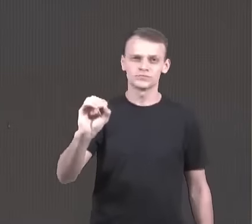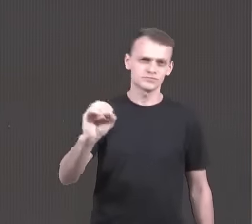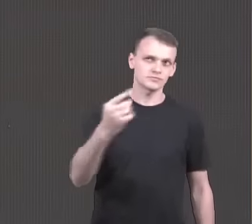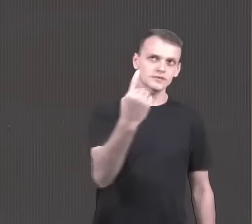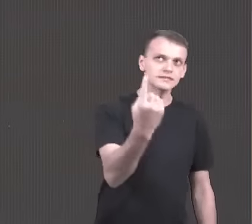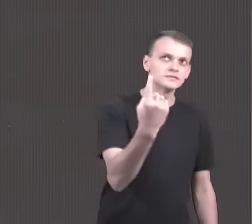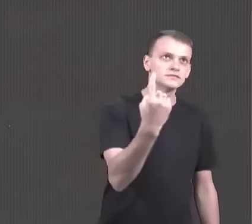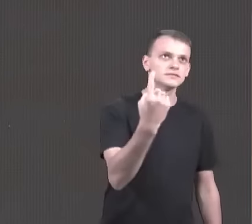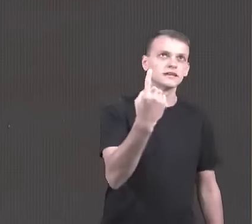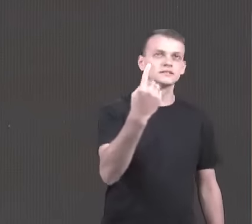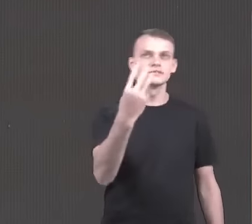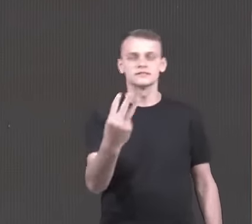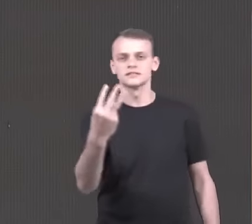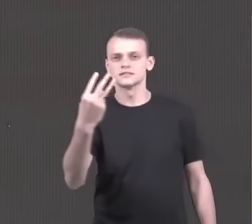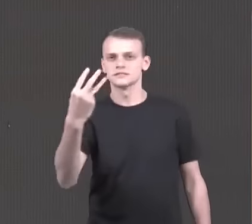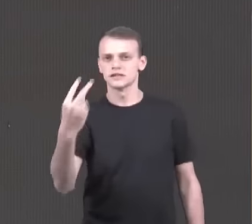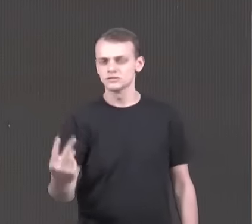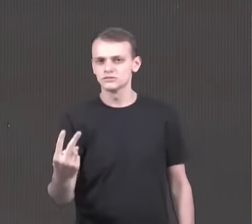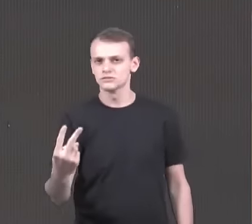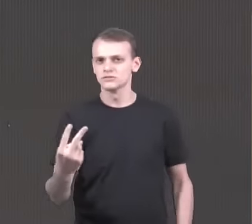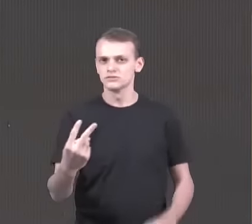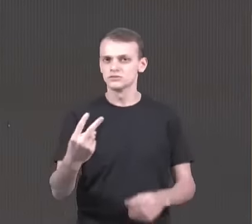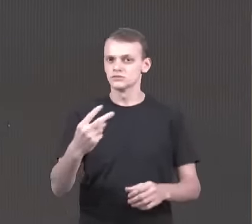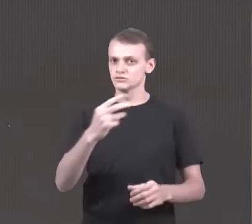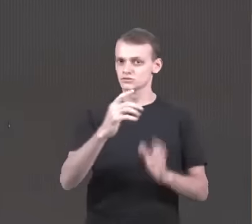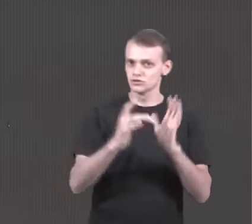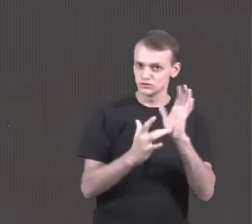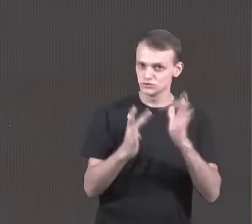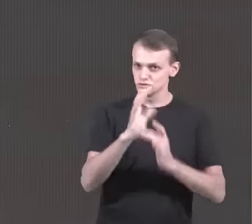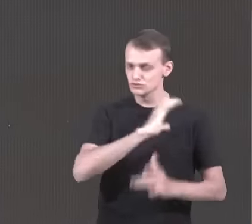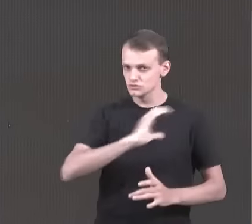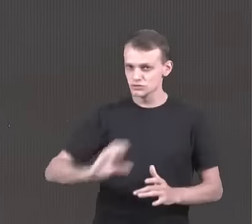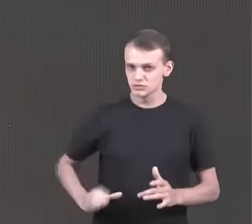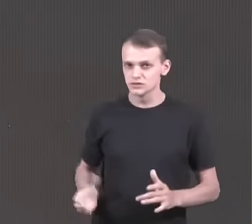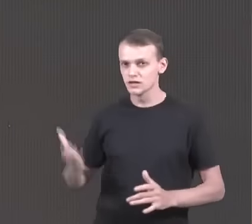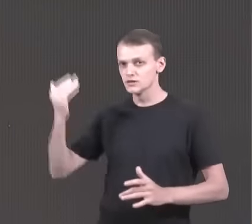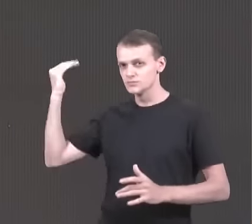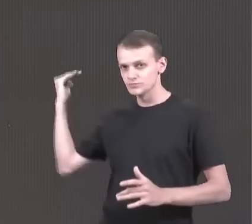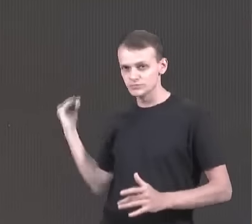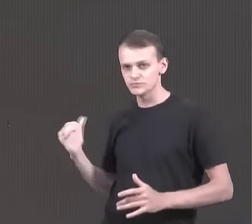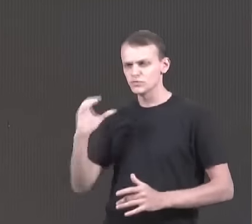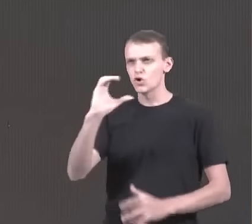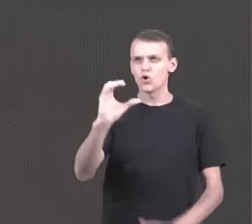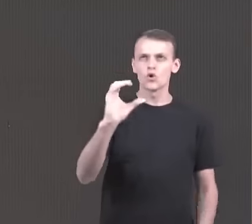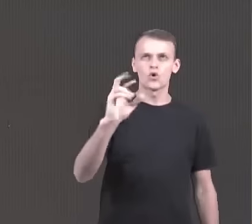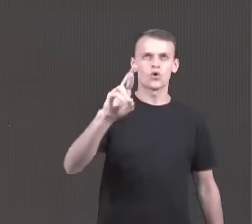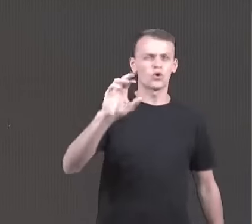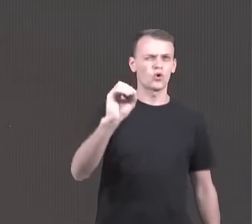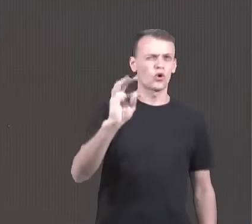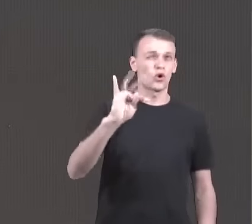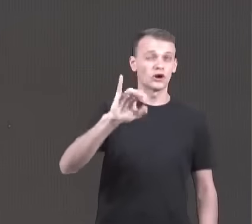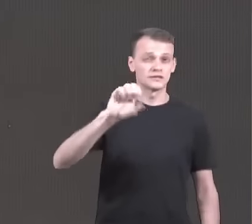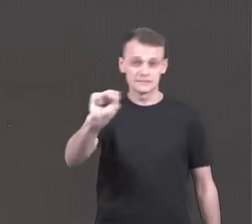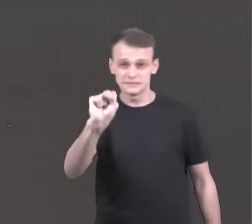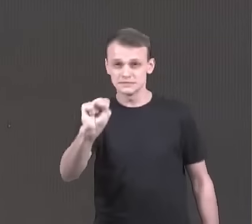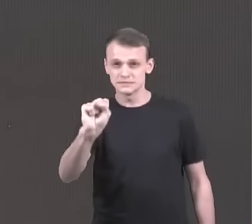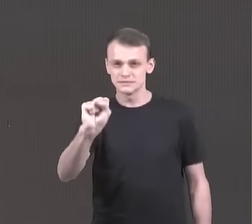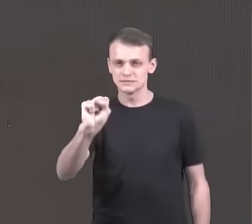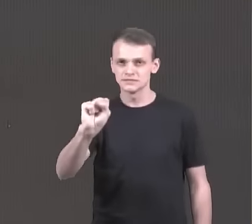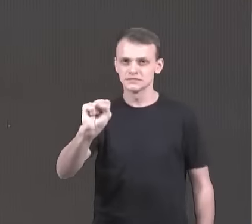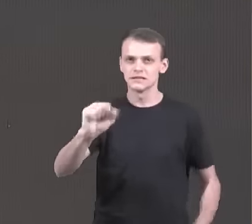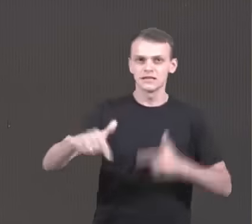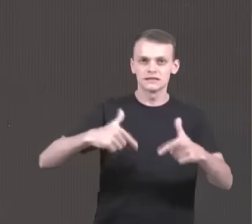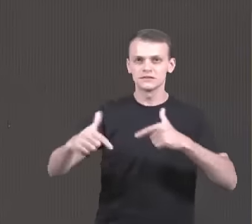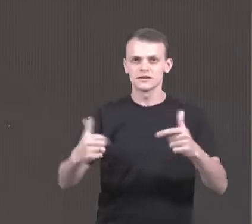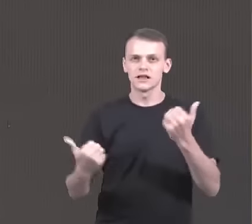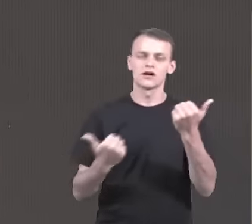ano 132 a 135 da era cristã. Kochba foi aclamado como Messias pelo sumo sacerdote Akiba